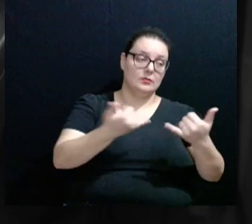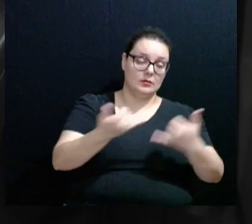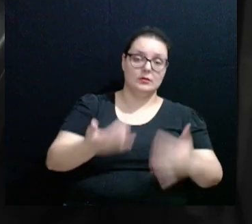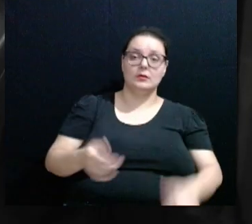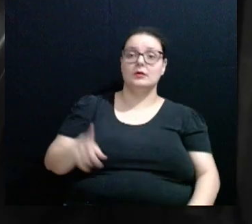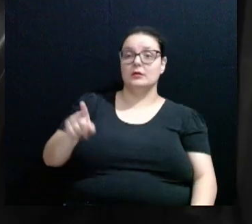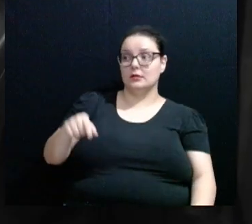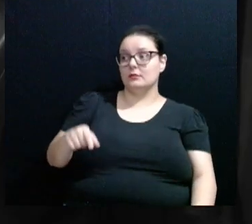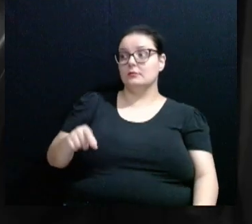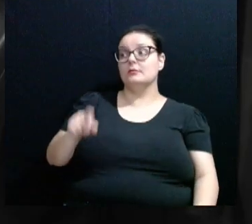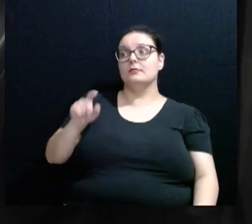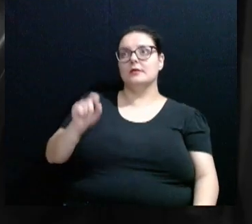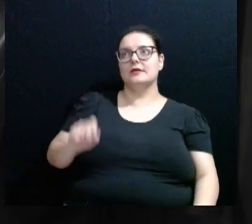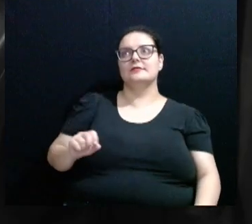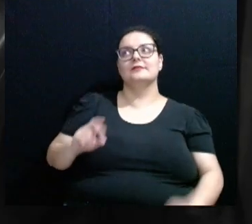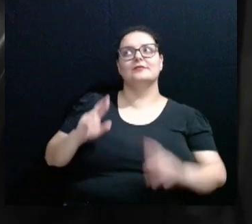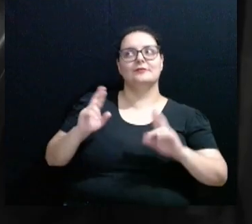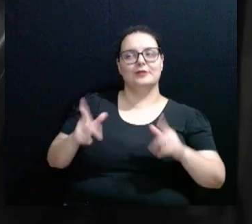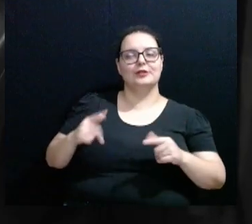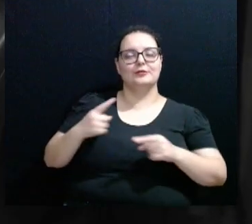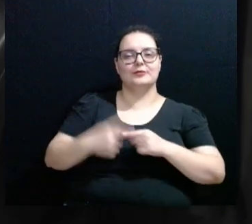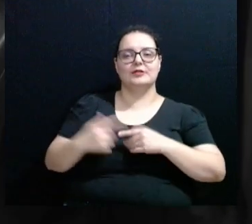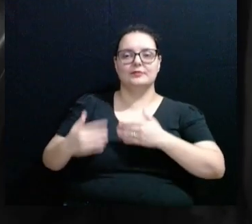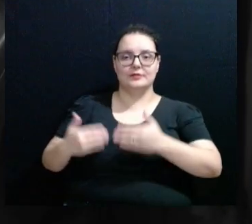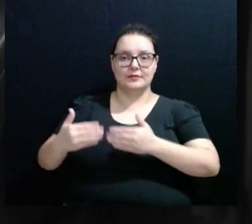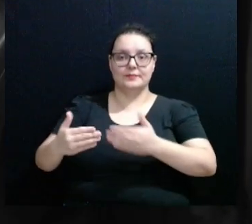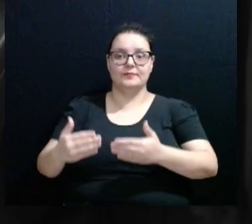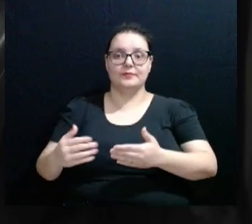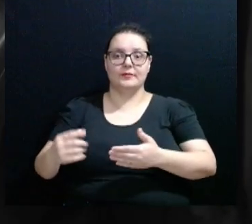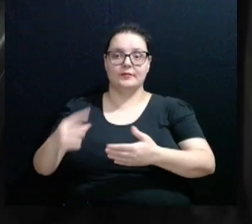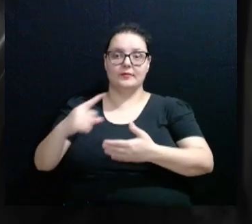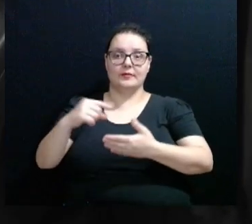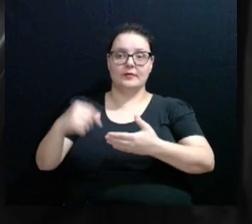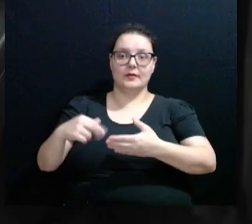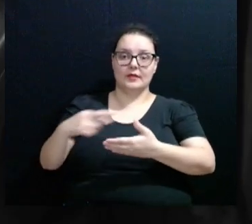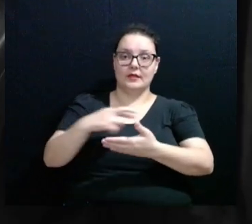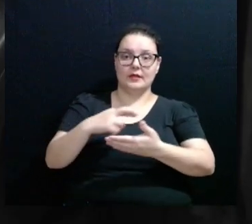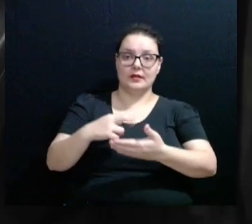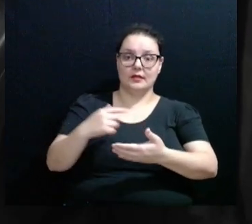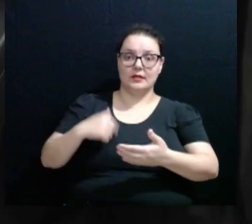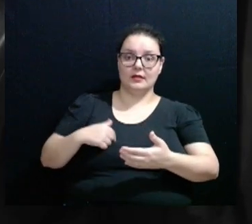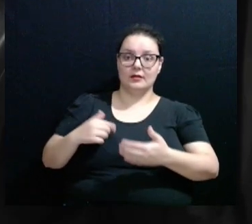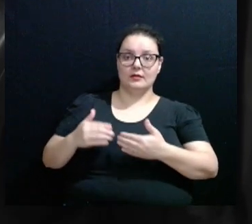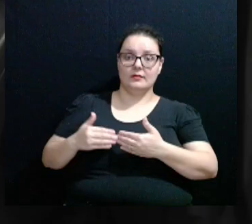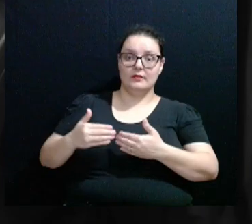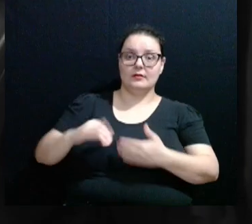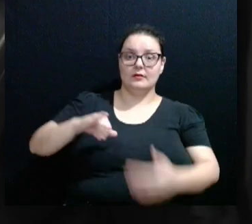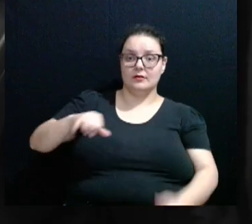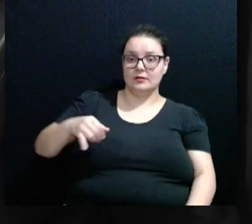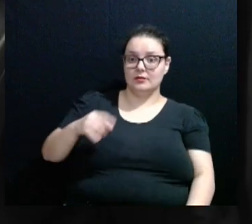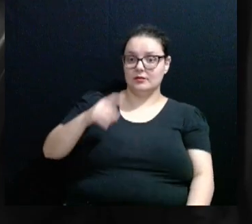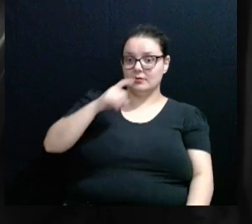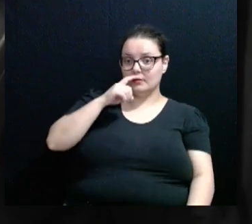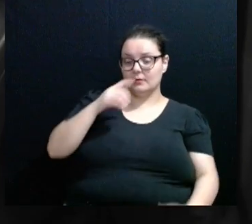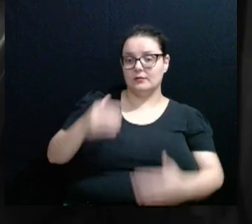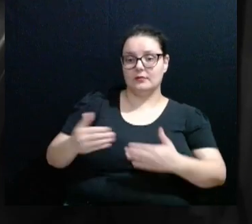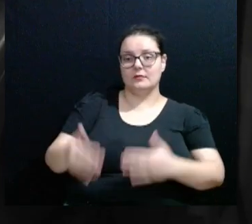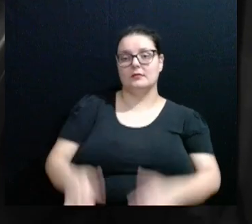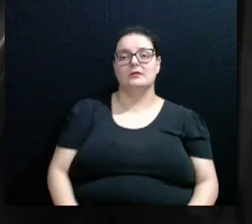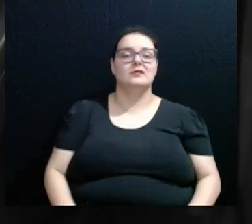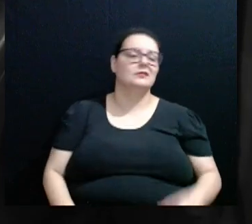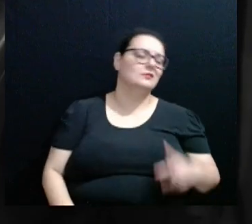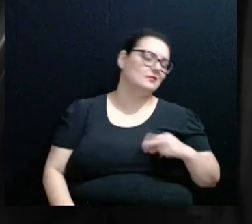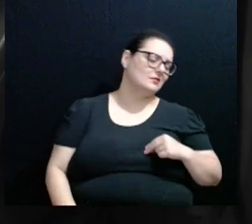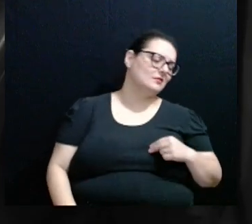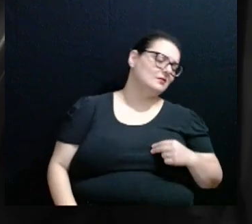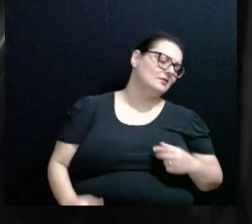foi engraçado, porque no processo da apuração, eu estava na frente do Jorge, do Schneider, eu falava, nossa, eu vou ganhar, eu não quero,